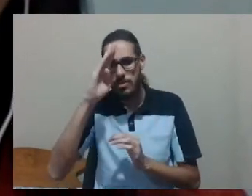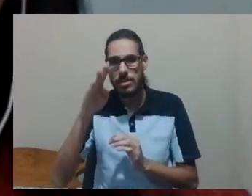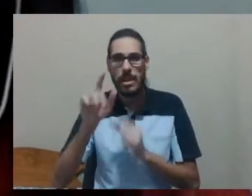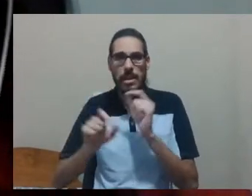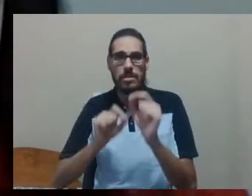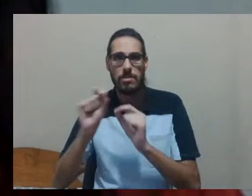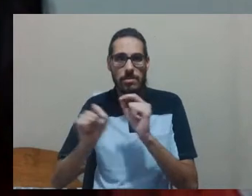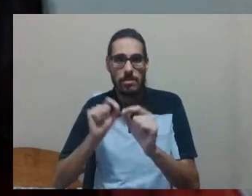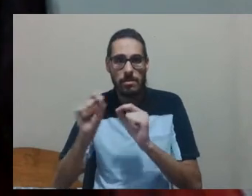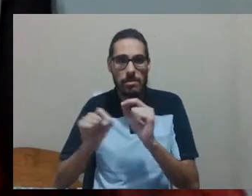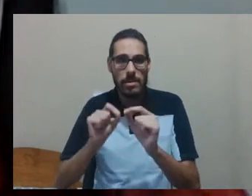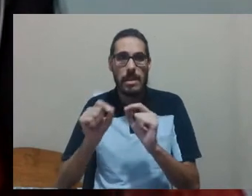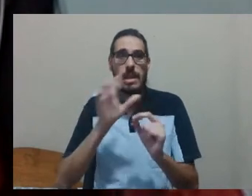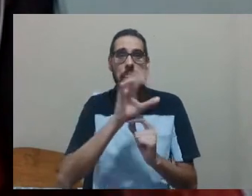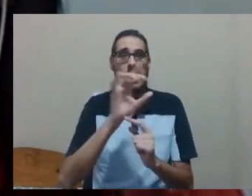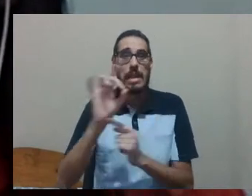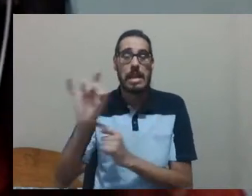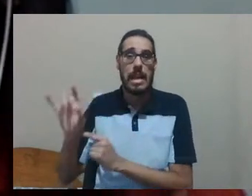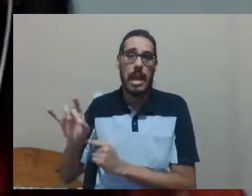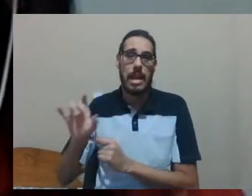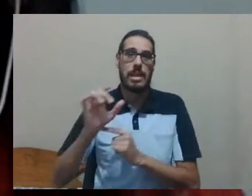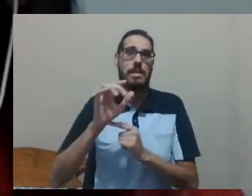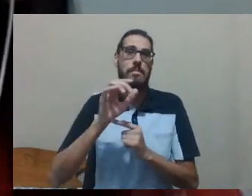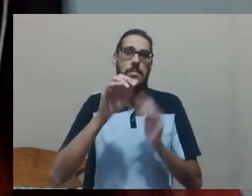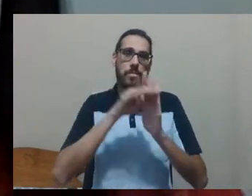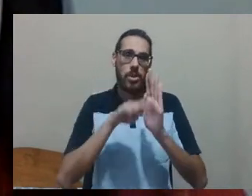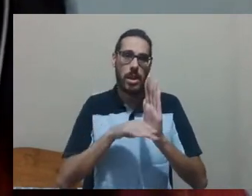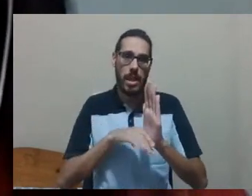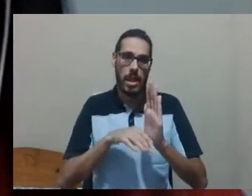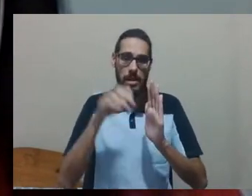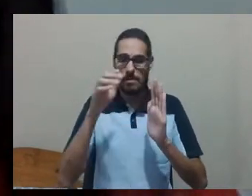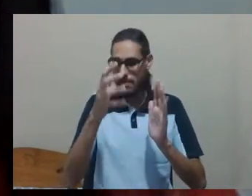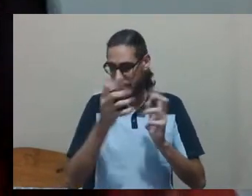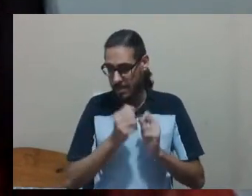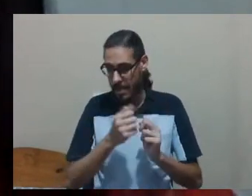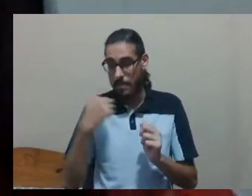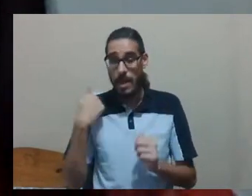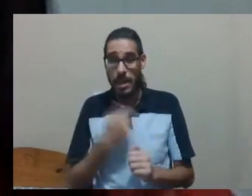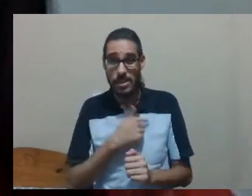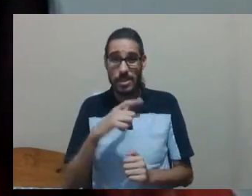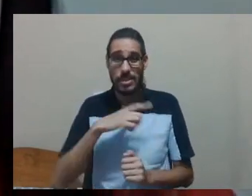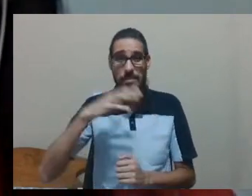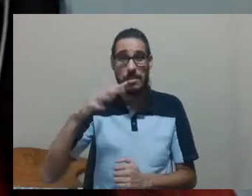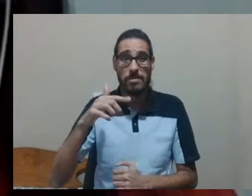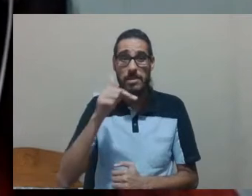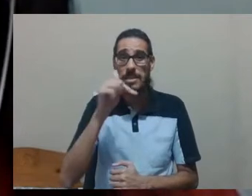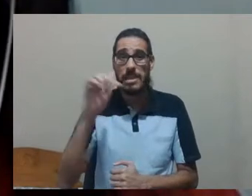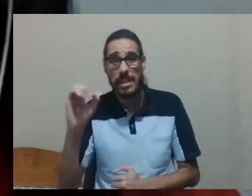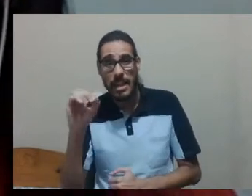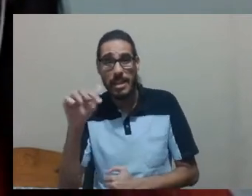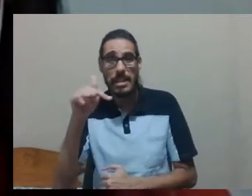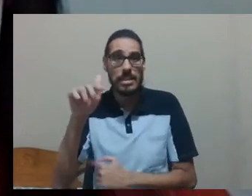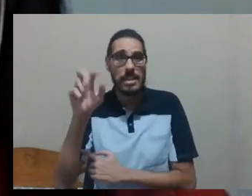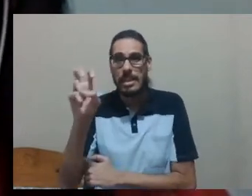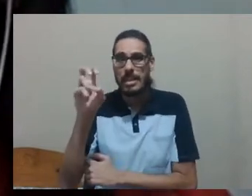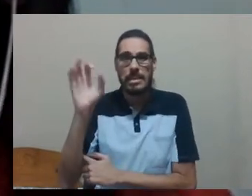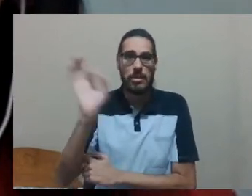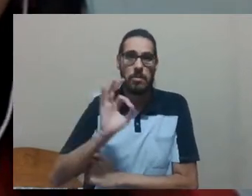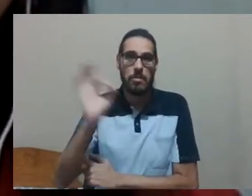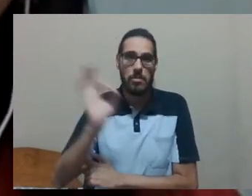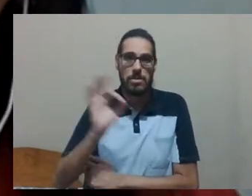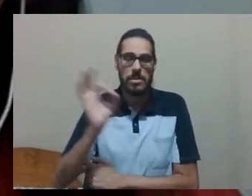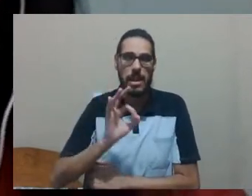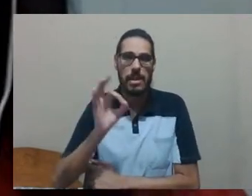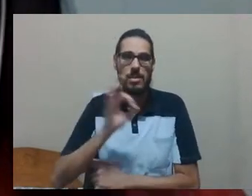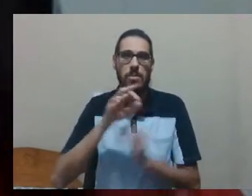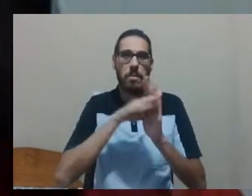recebe. Infelizmente, nós temos mais ou menos 70, 75% dos nossos programas com nota 4 ou